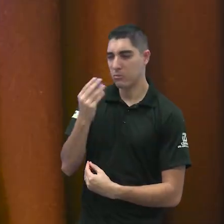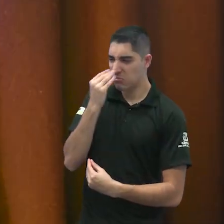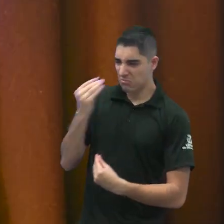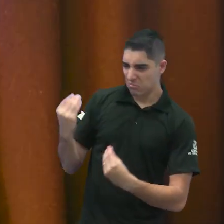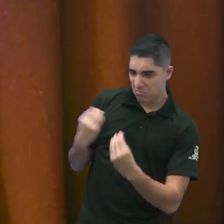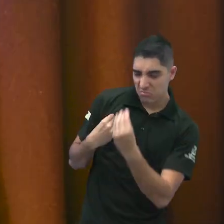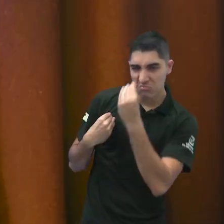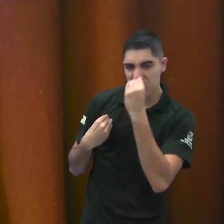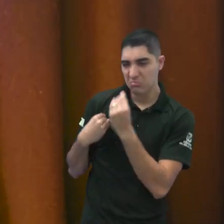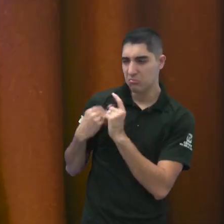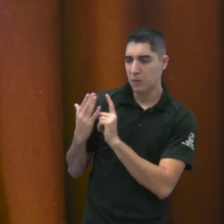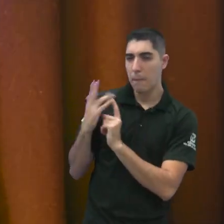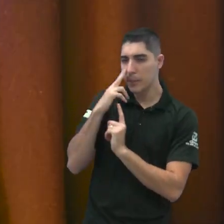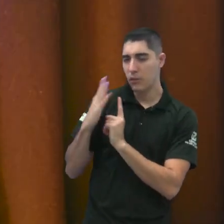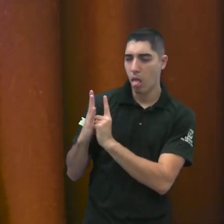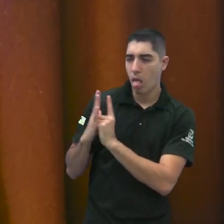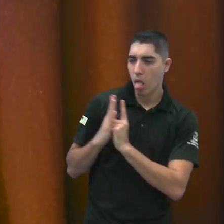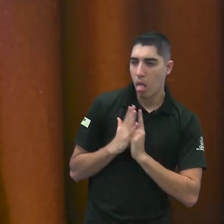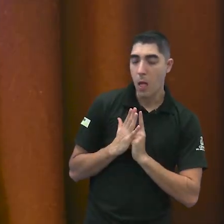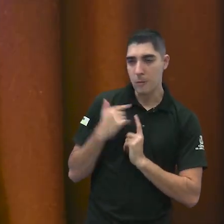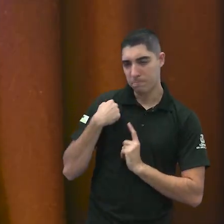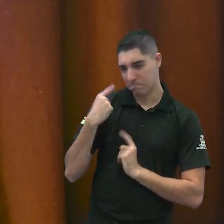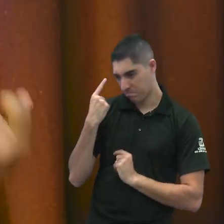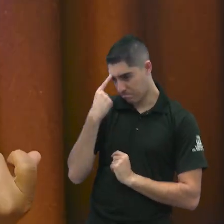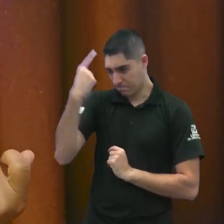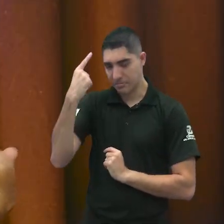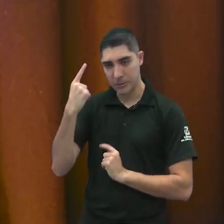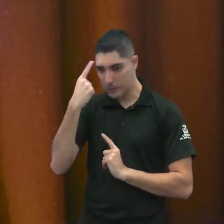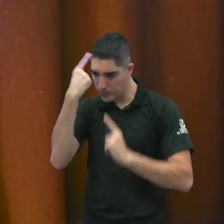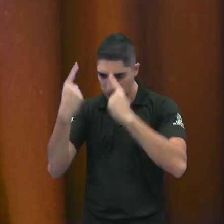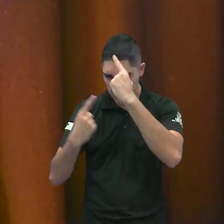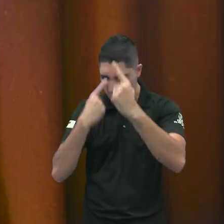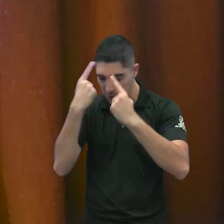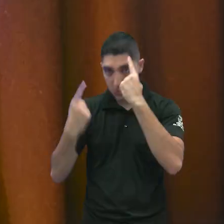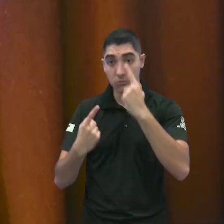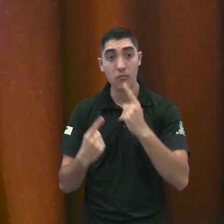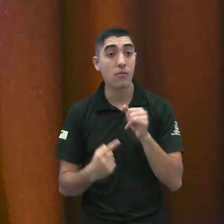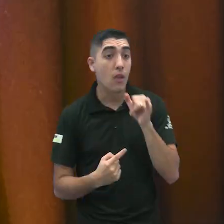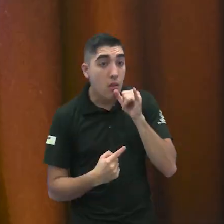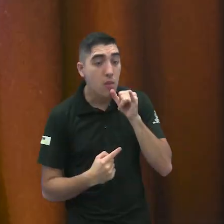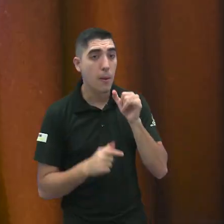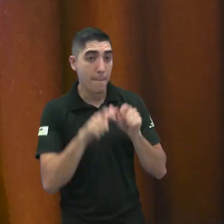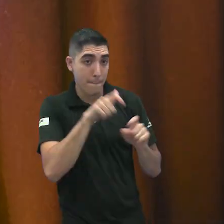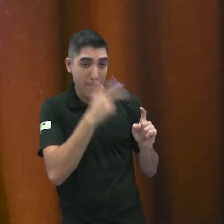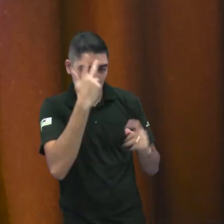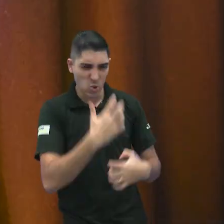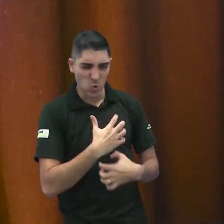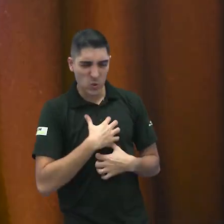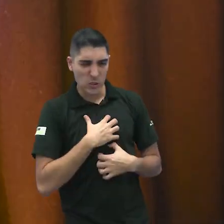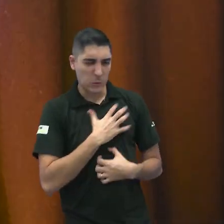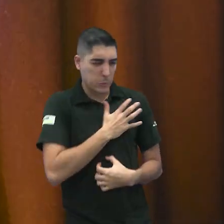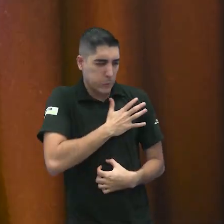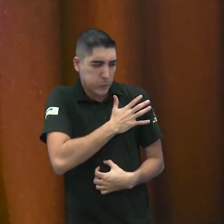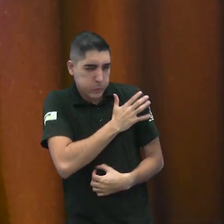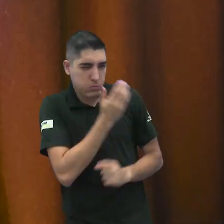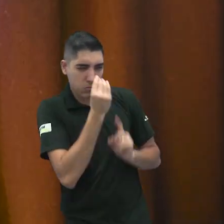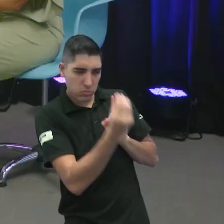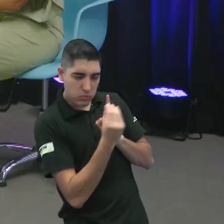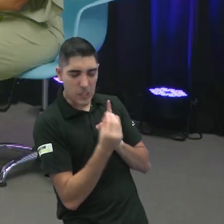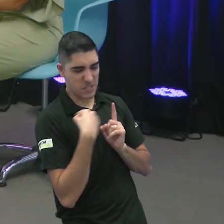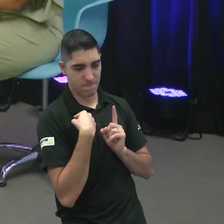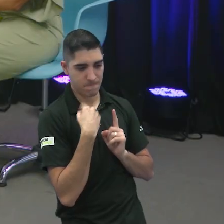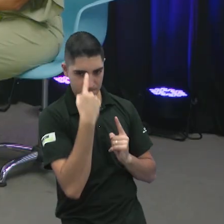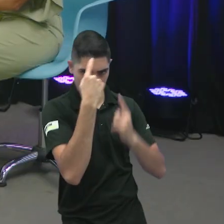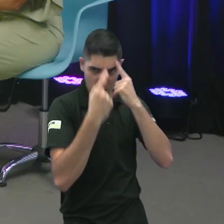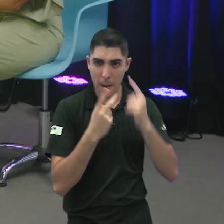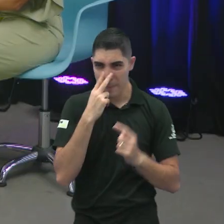que já tem essa característica, essa dor registrada lá atrás, todas as vezes que isso acontecer, ela vai sentir com muito mais intensidade. Ela vai